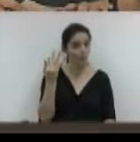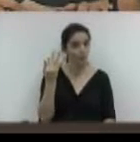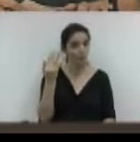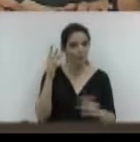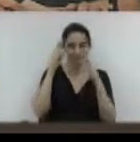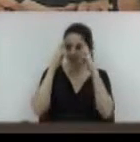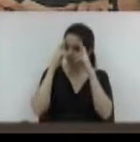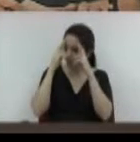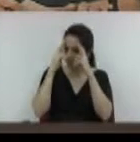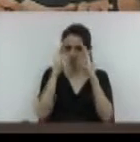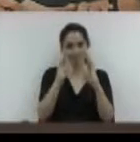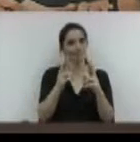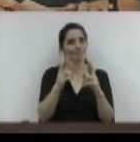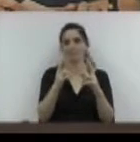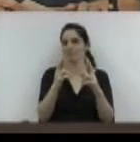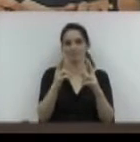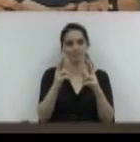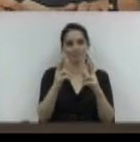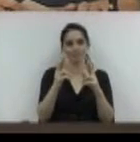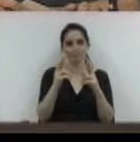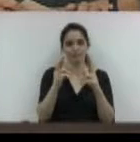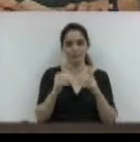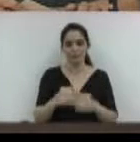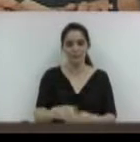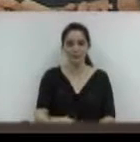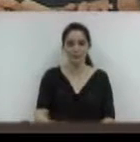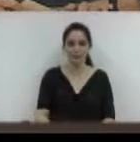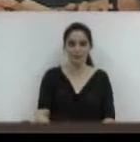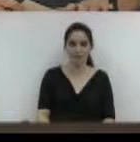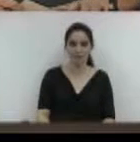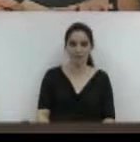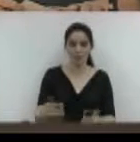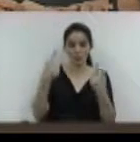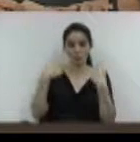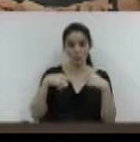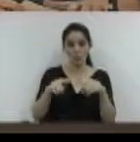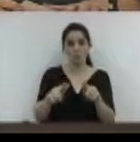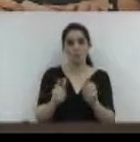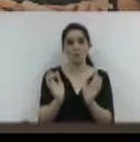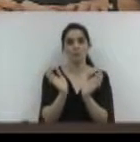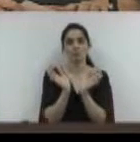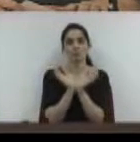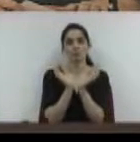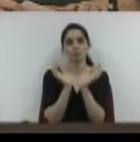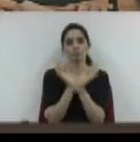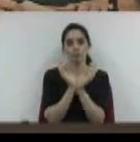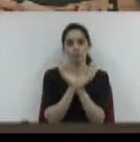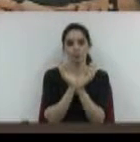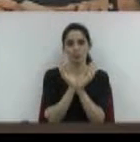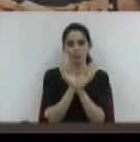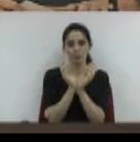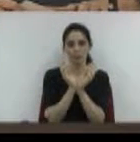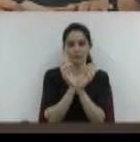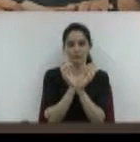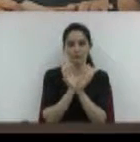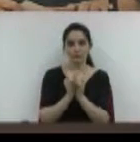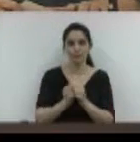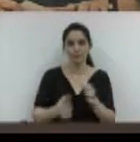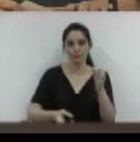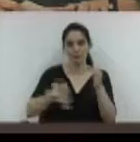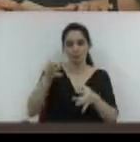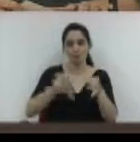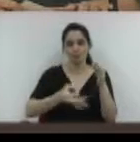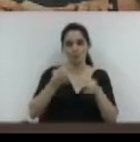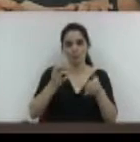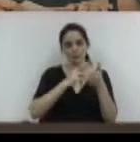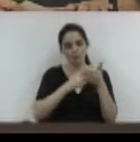desrespeitosas e de forma acusatória contra a Comissão Permanente de Constituição, Justiça e